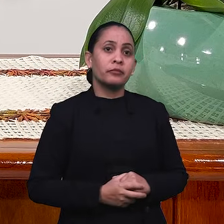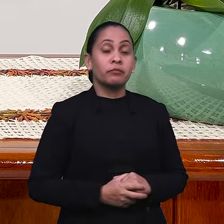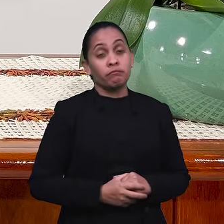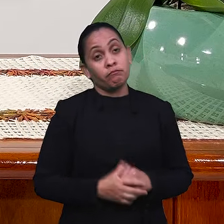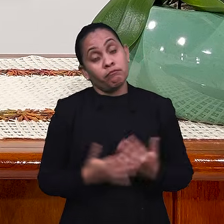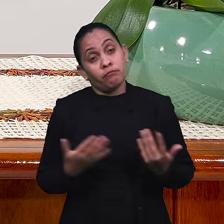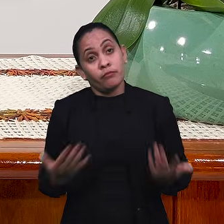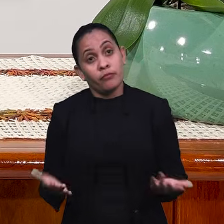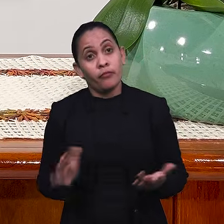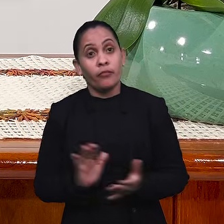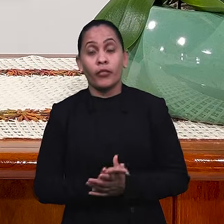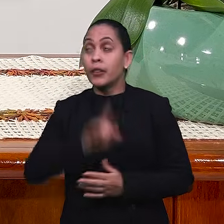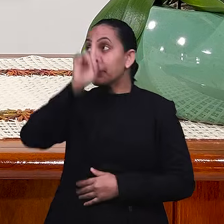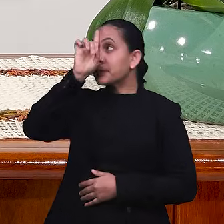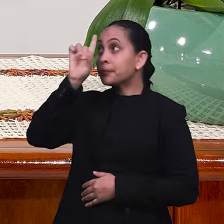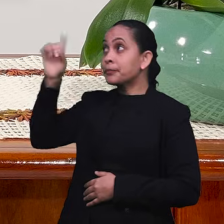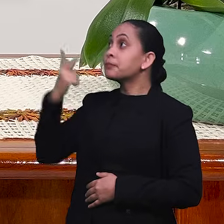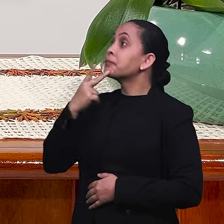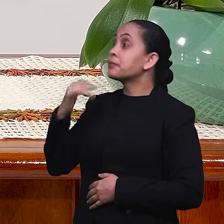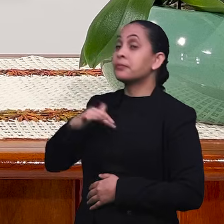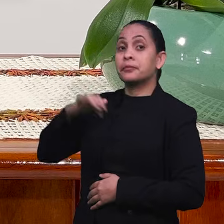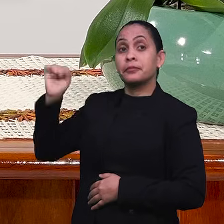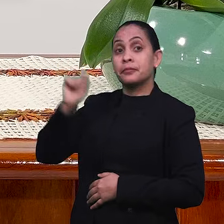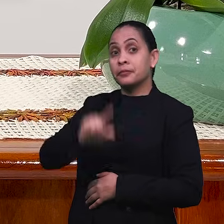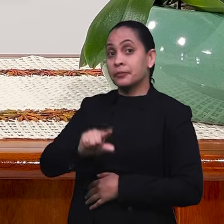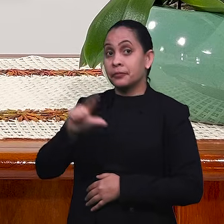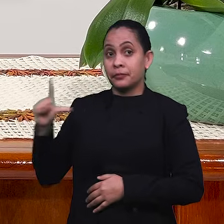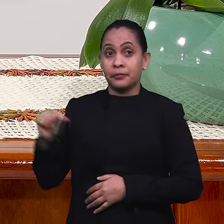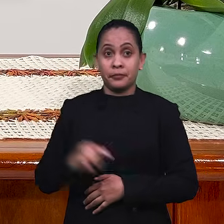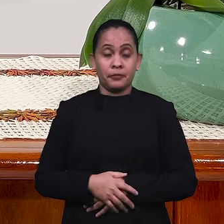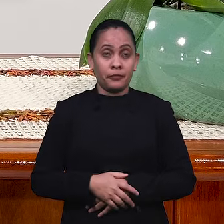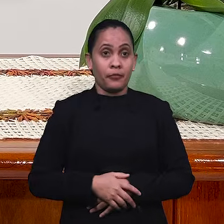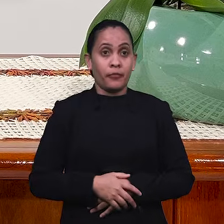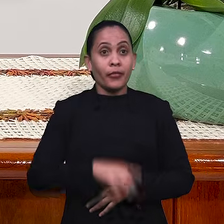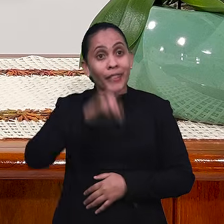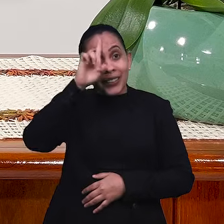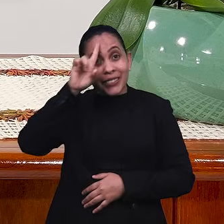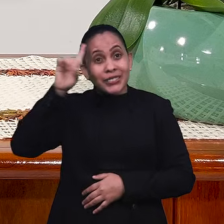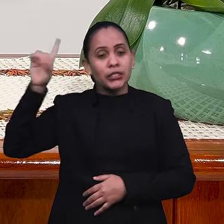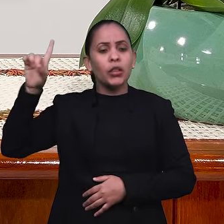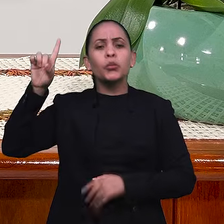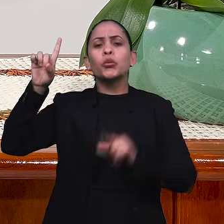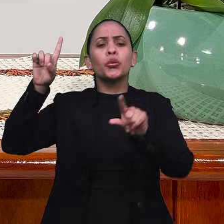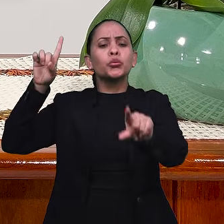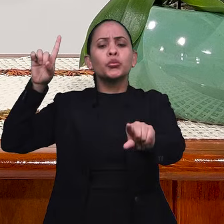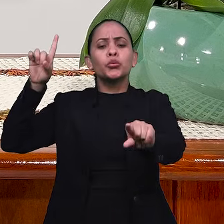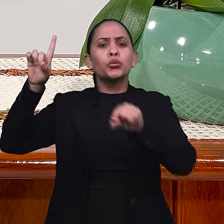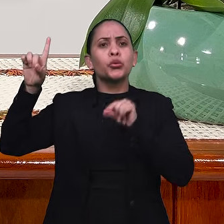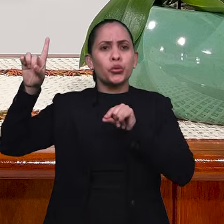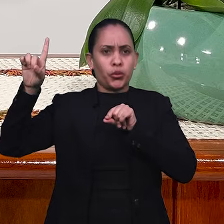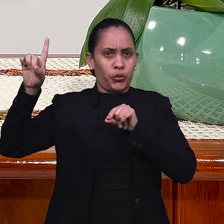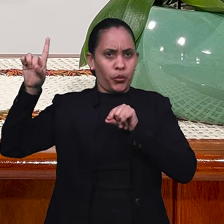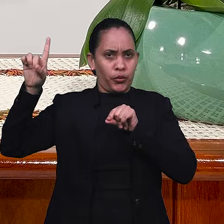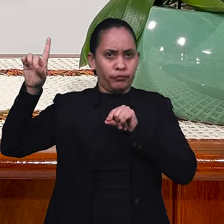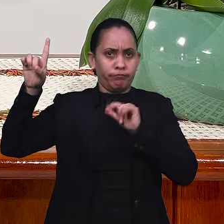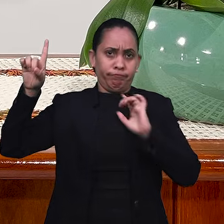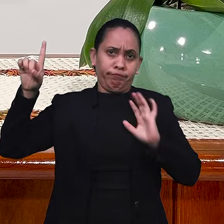eleitos segundo a presciência de Deus Pai. Em determinado momento, o Senhor nos escolheu,